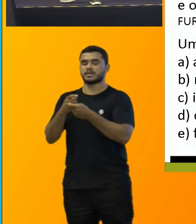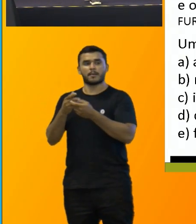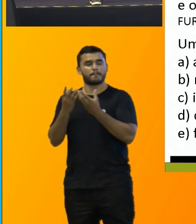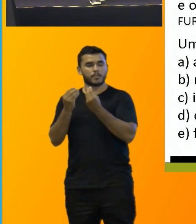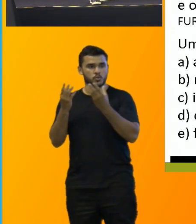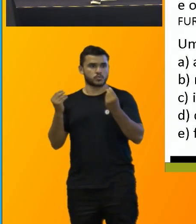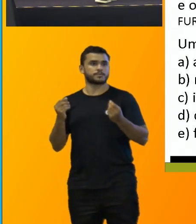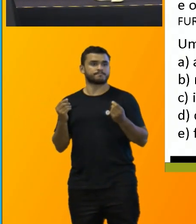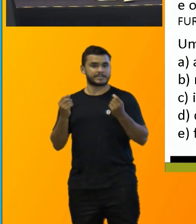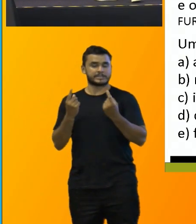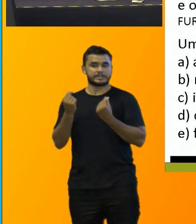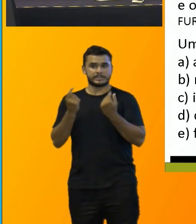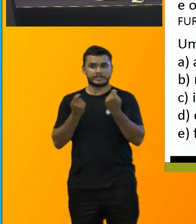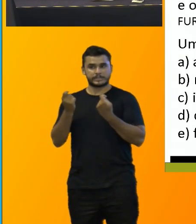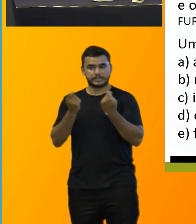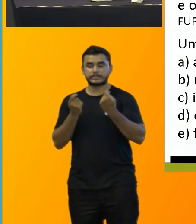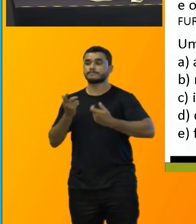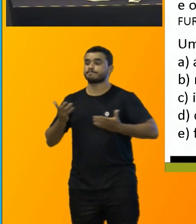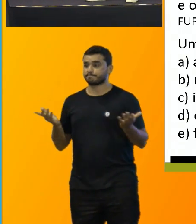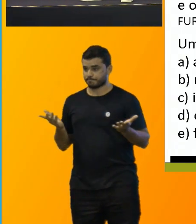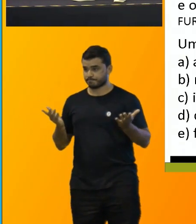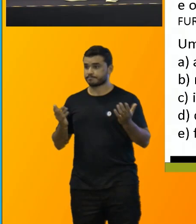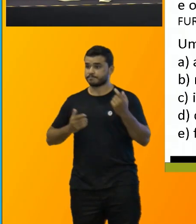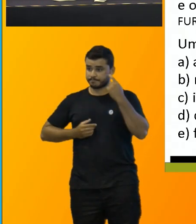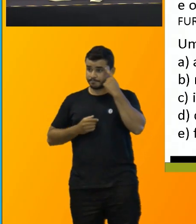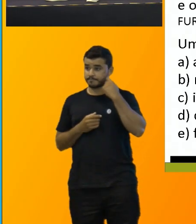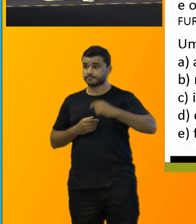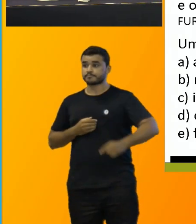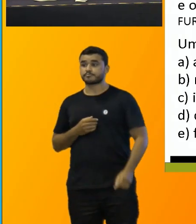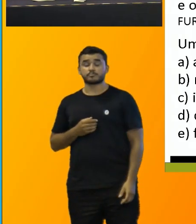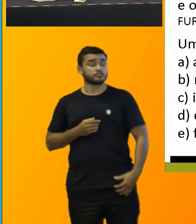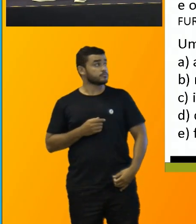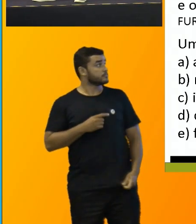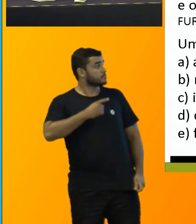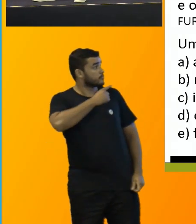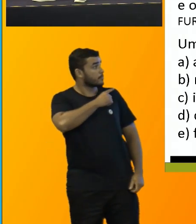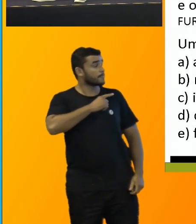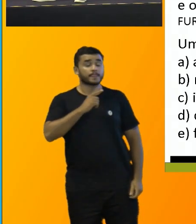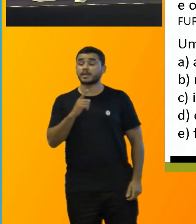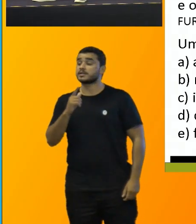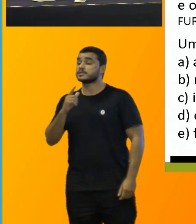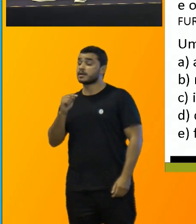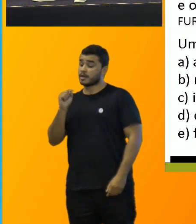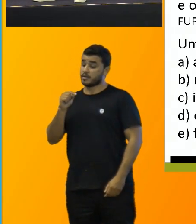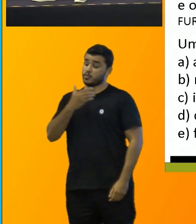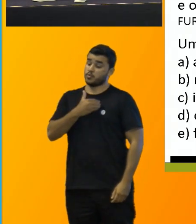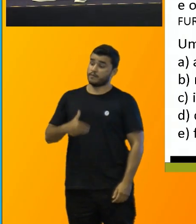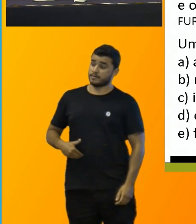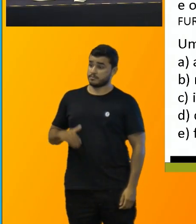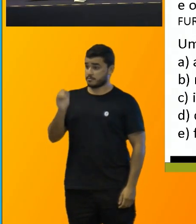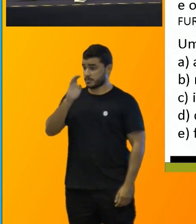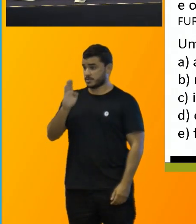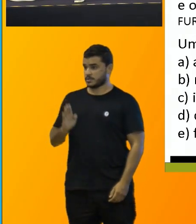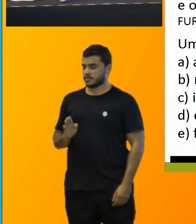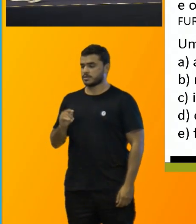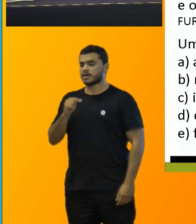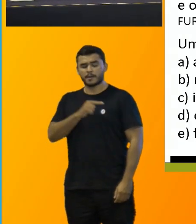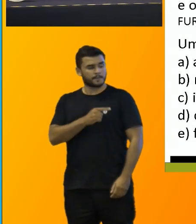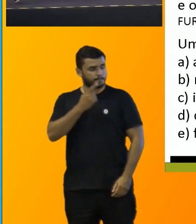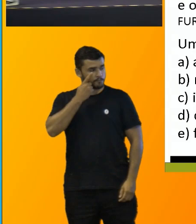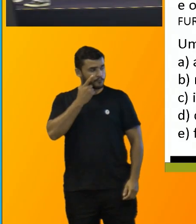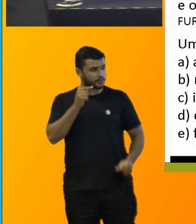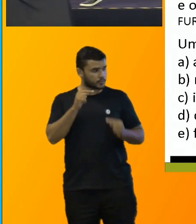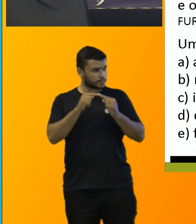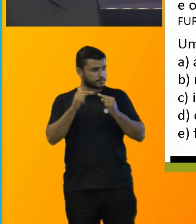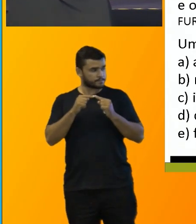Depressão. Uma resposta do Estado brasileiro à conjuntura econômica mencionada. Aí você vai ter